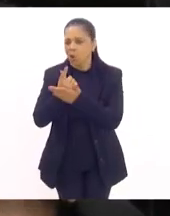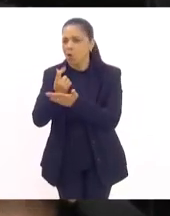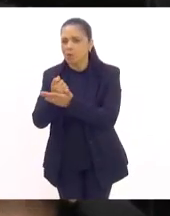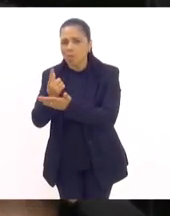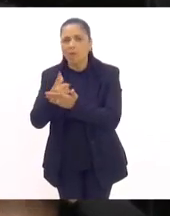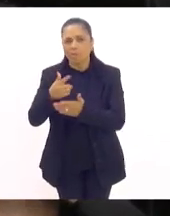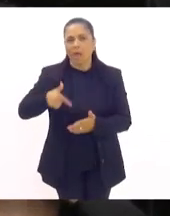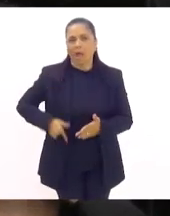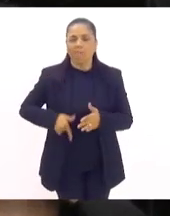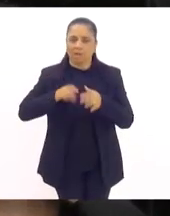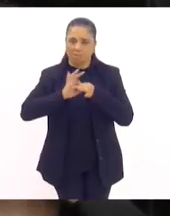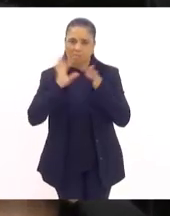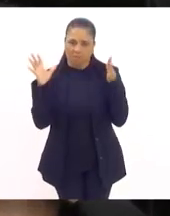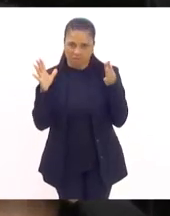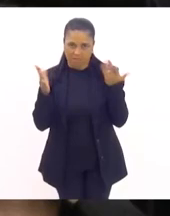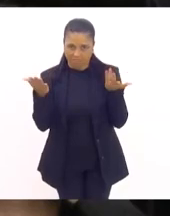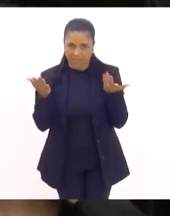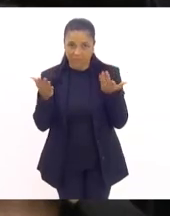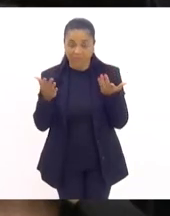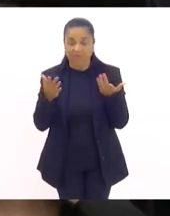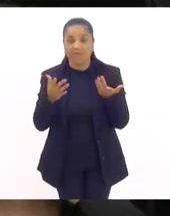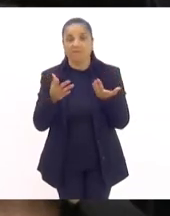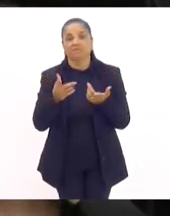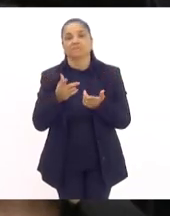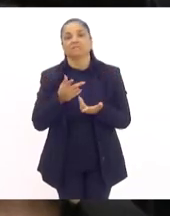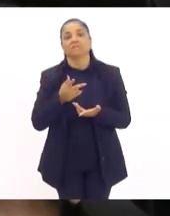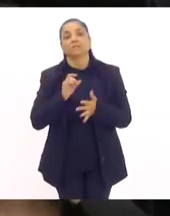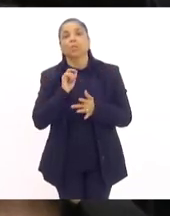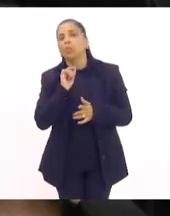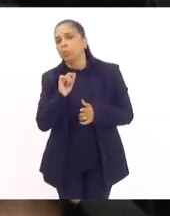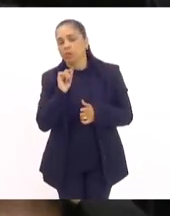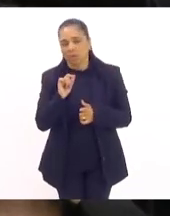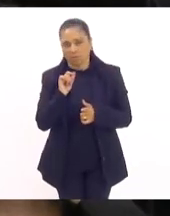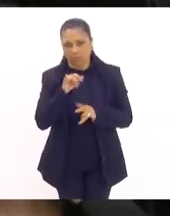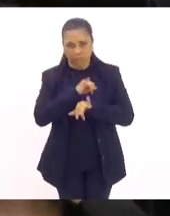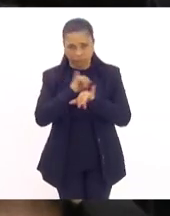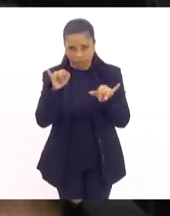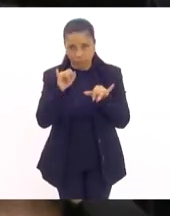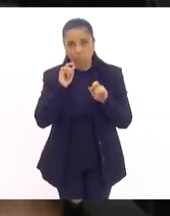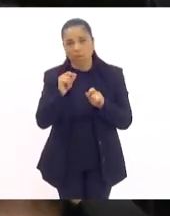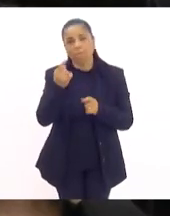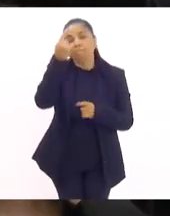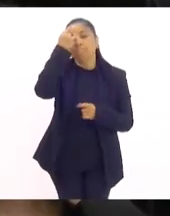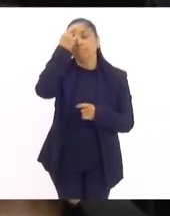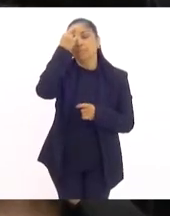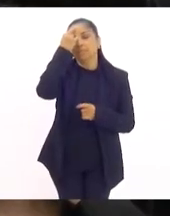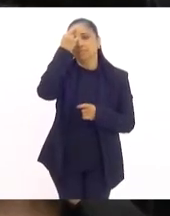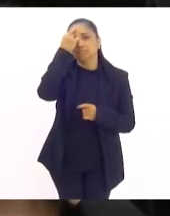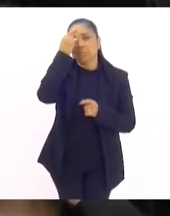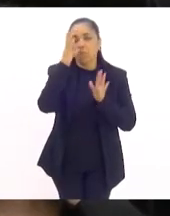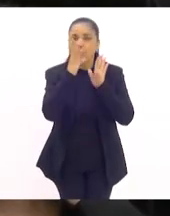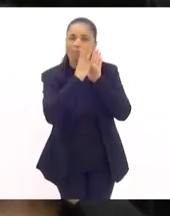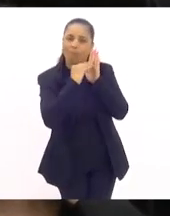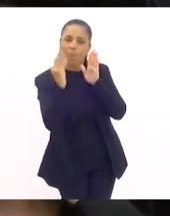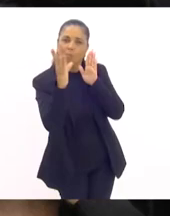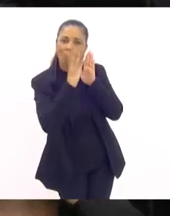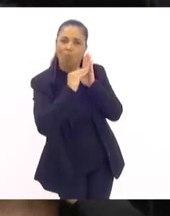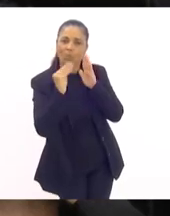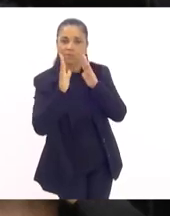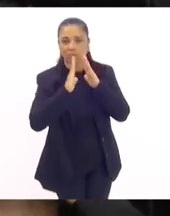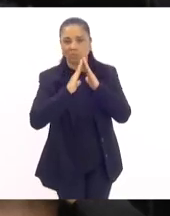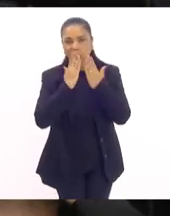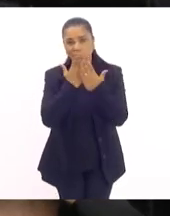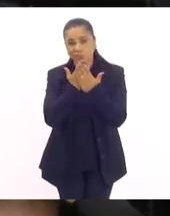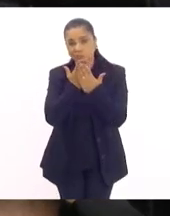frequentemente. Quero dizer isso porque a saída é nós pensarmos no modelo de escola